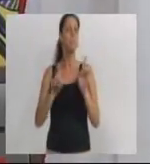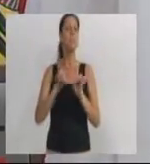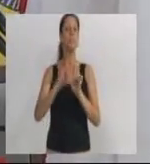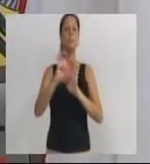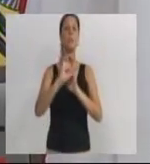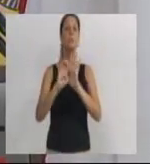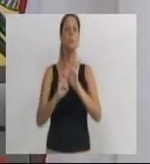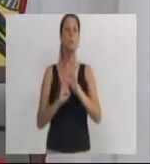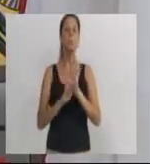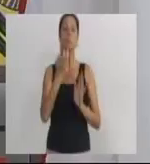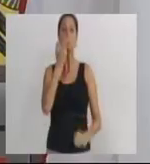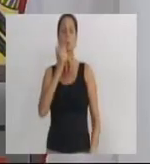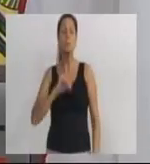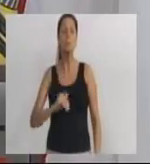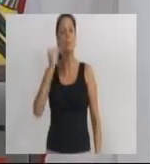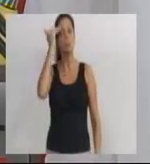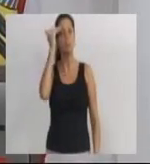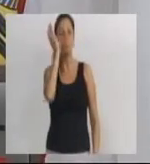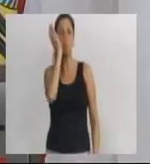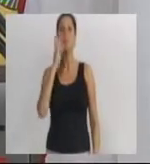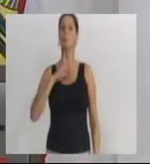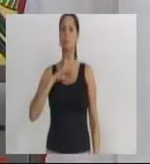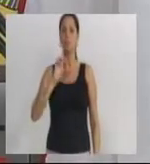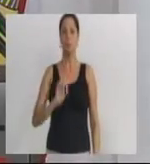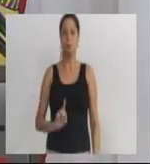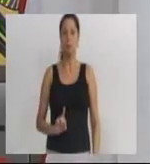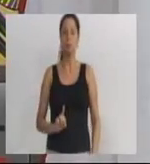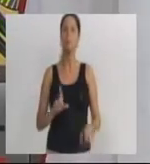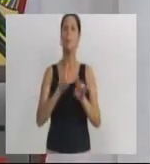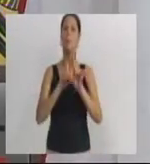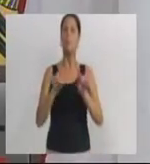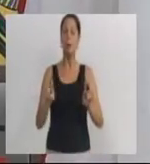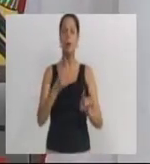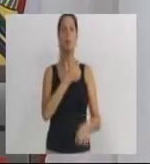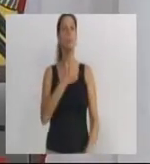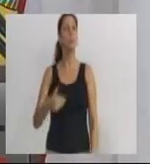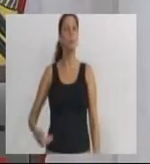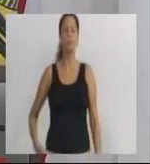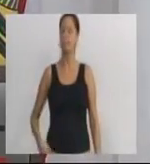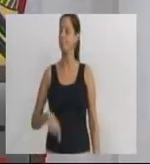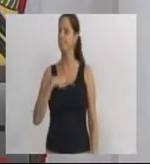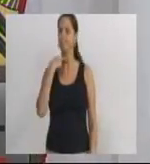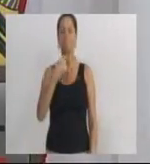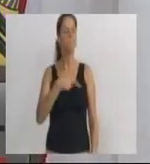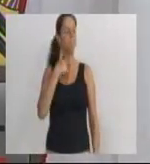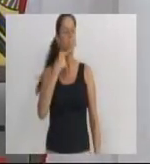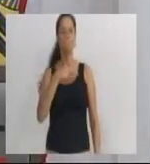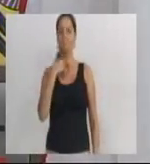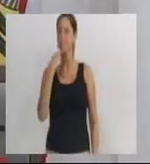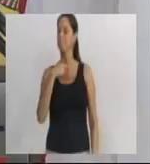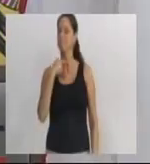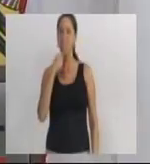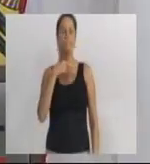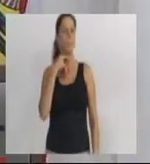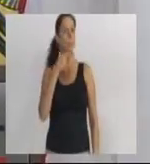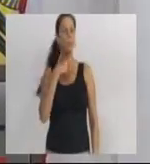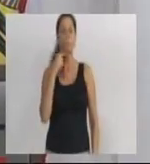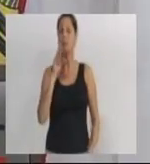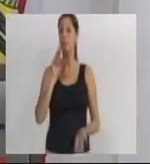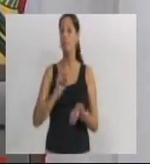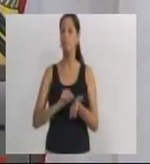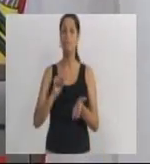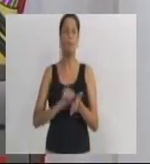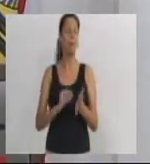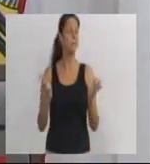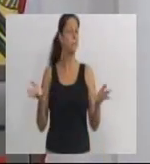da Criança e do Adolescente, mas que os governos não conseguem, por sua própria ineficiência